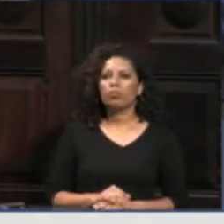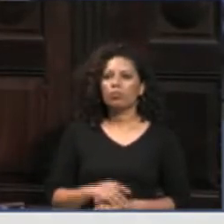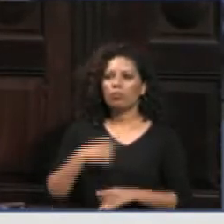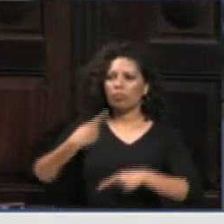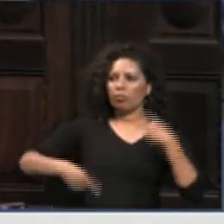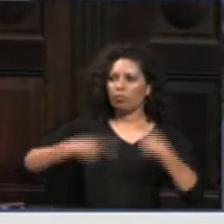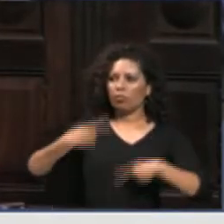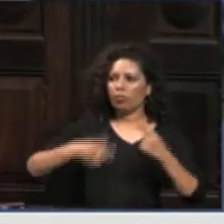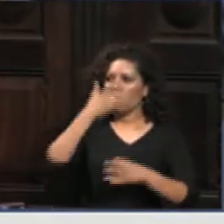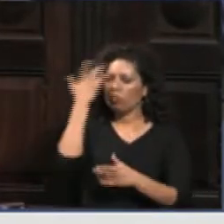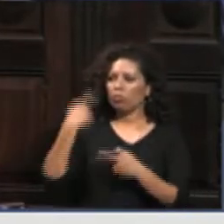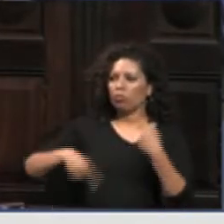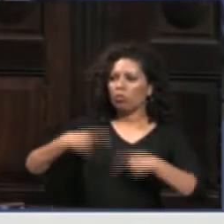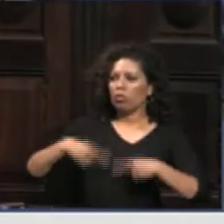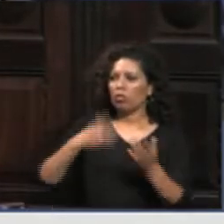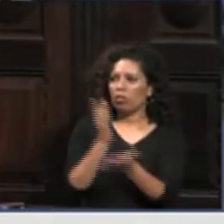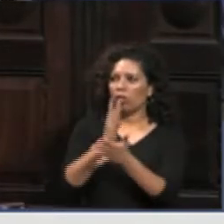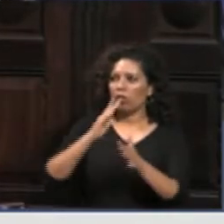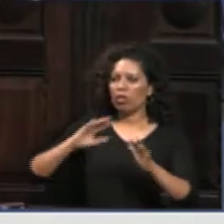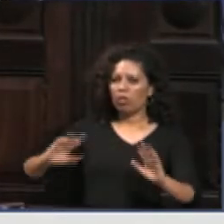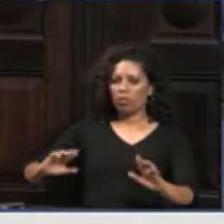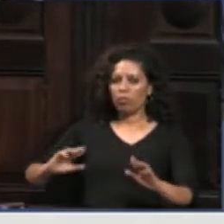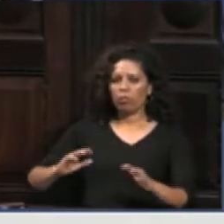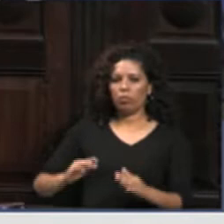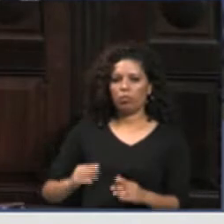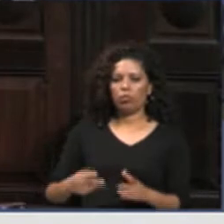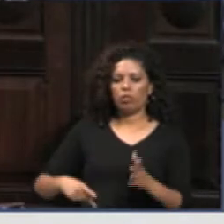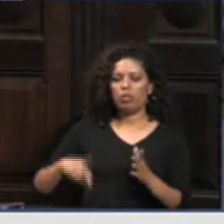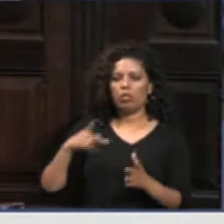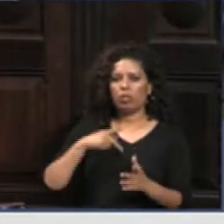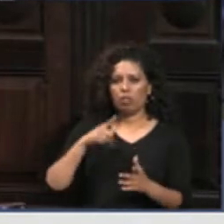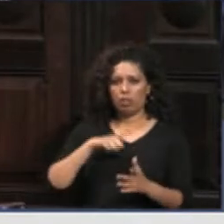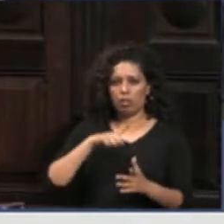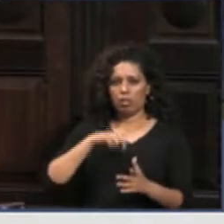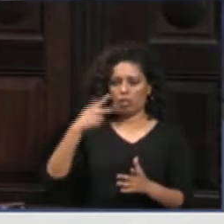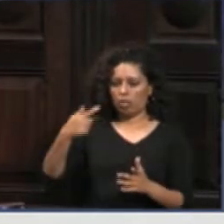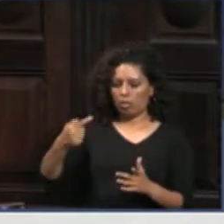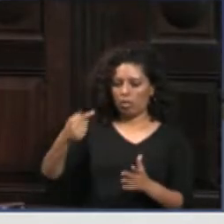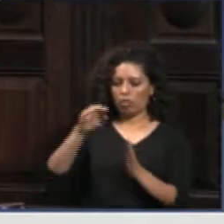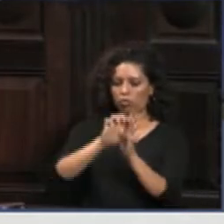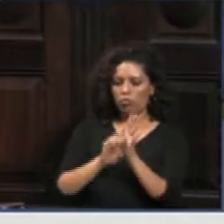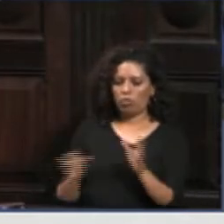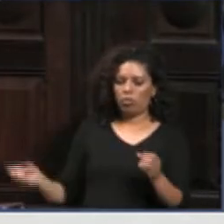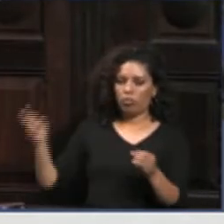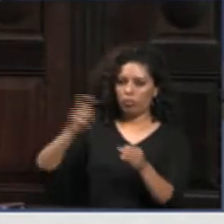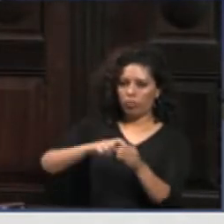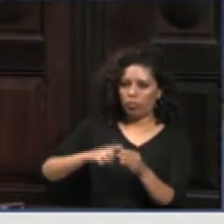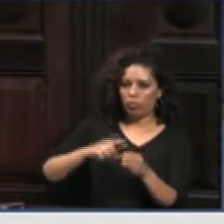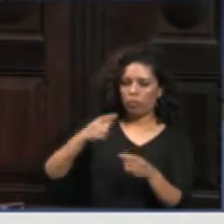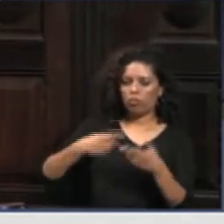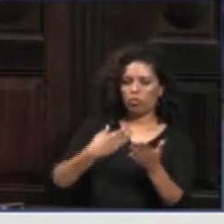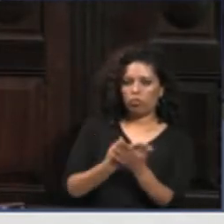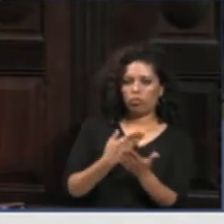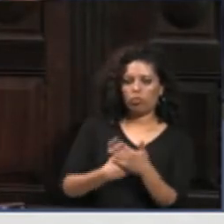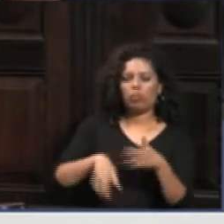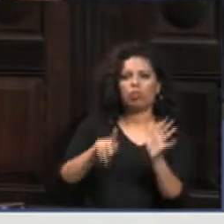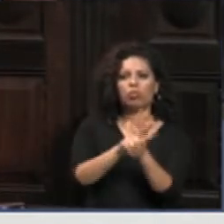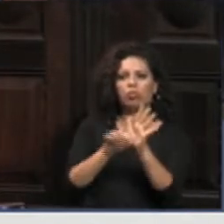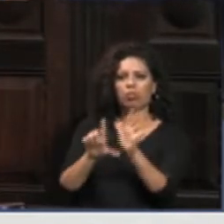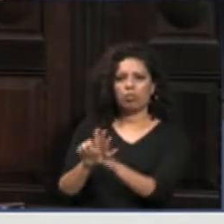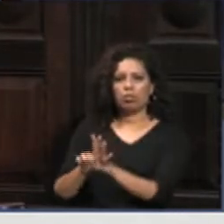Em discussão, não havendo que queira discutir, encerra da discussão, o projeto recebeu 7 emendas e retorna às comissões. Projeto de